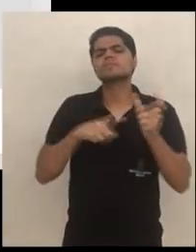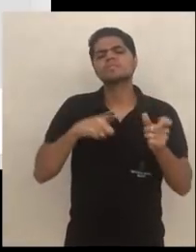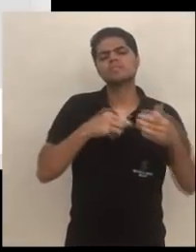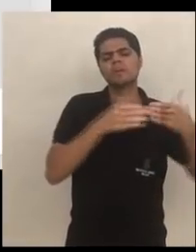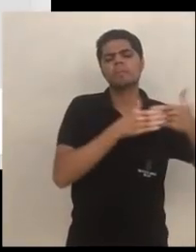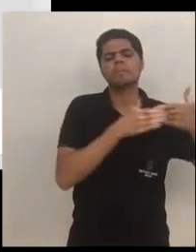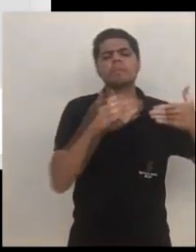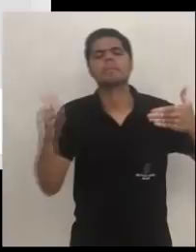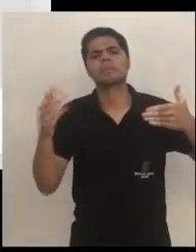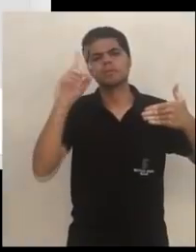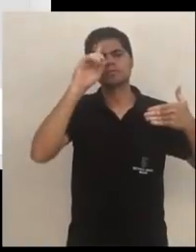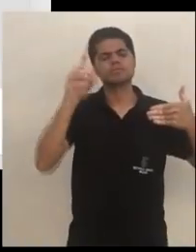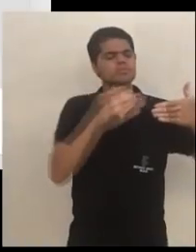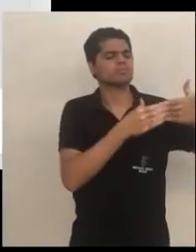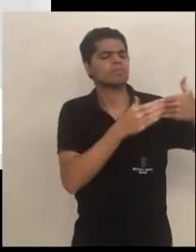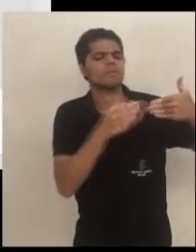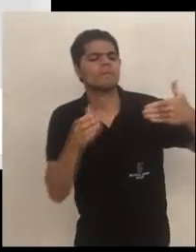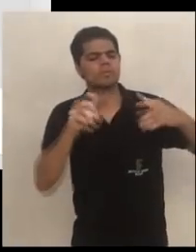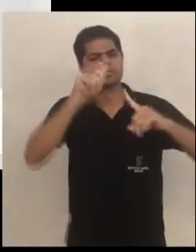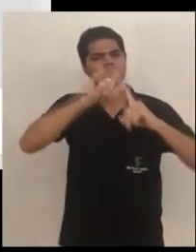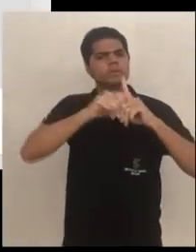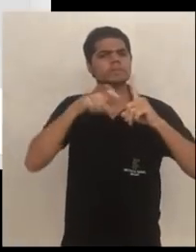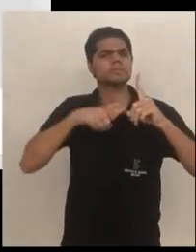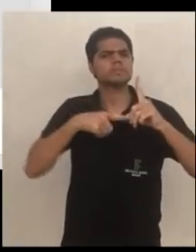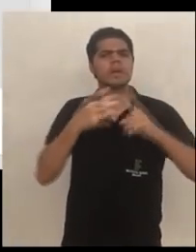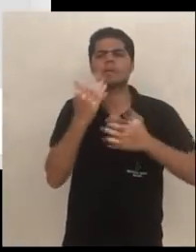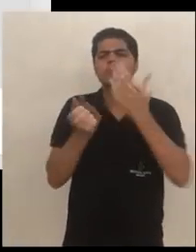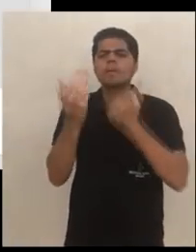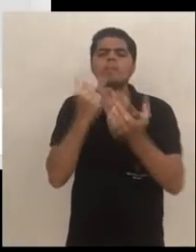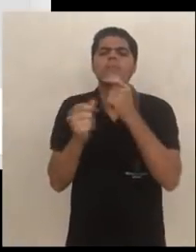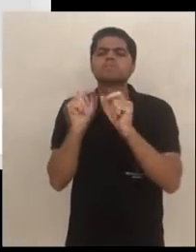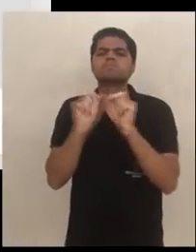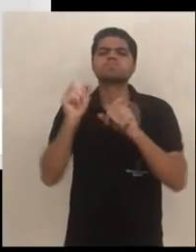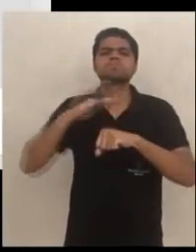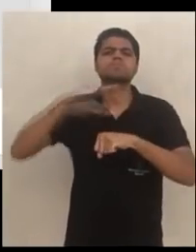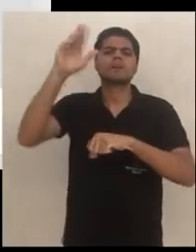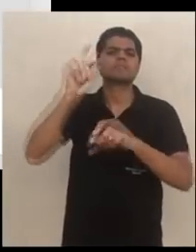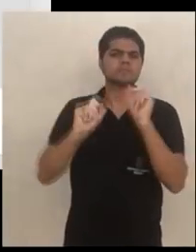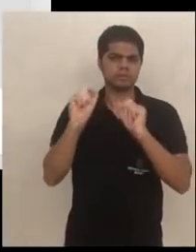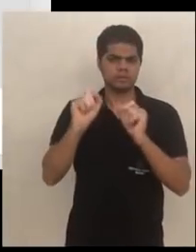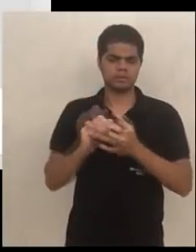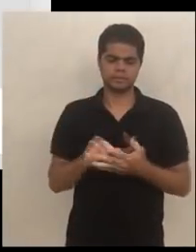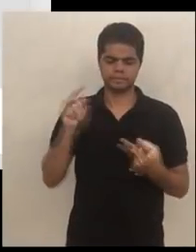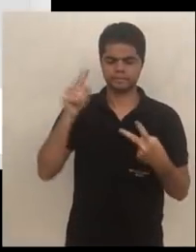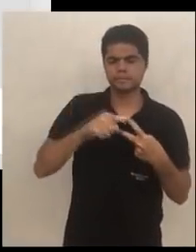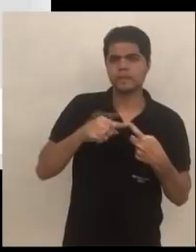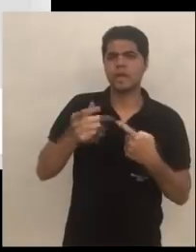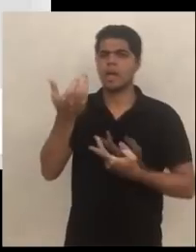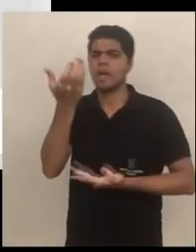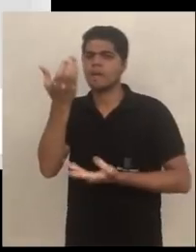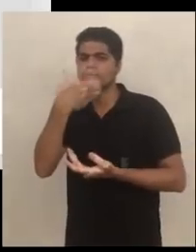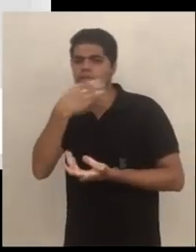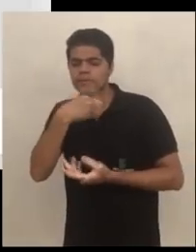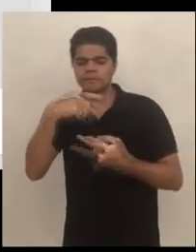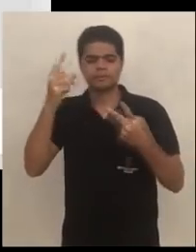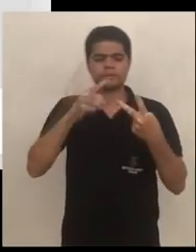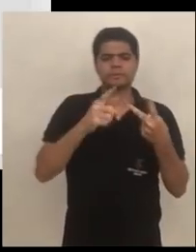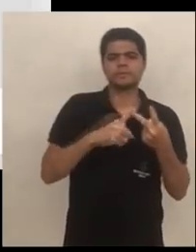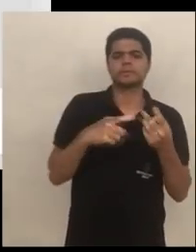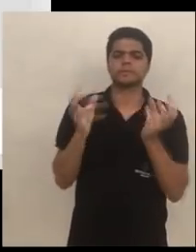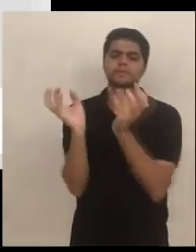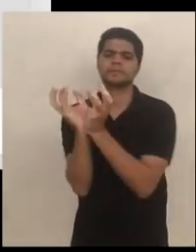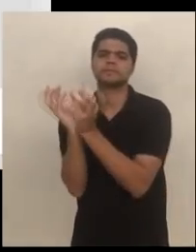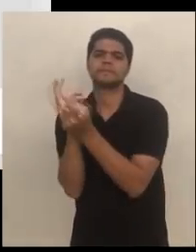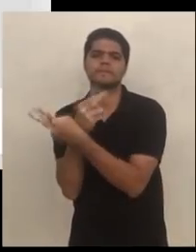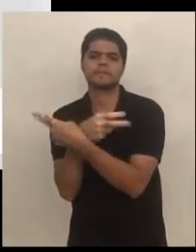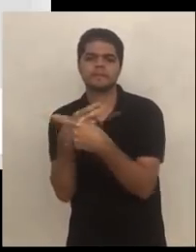30 dias, o que é que se consumiu mais? Então a gente tem aqui outro indicativo, frutas, verduras e o alface.